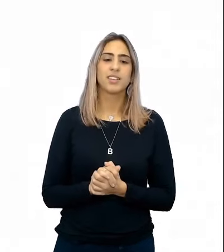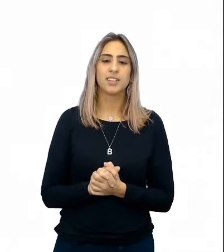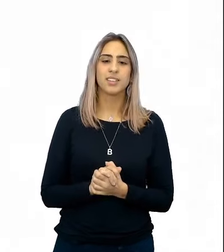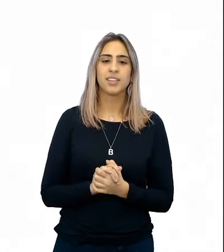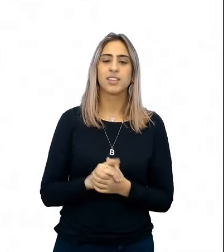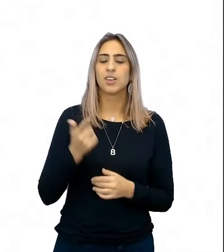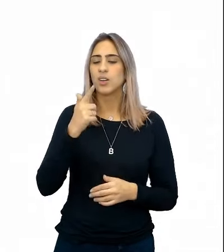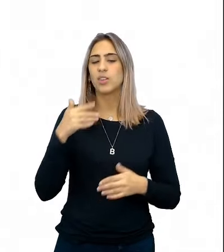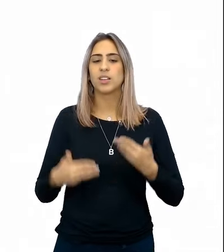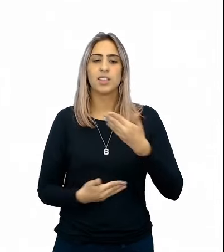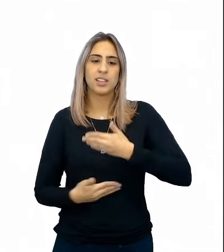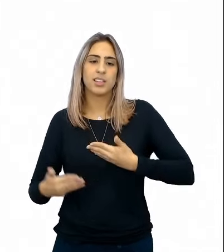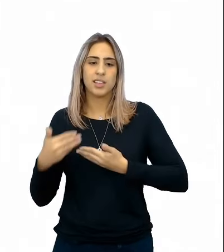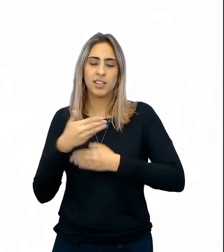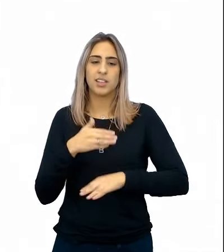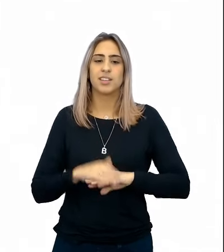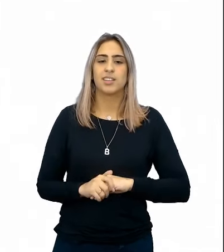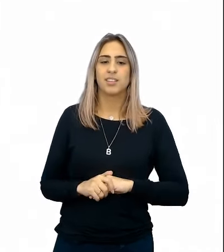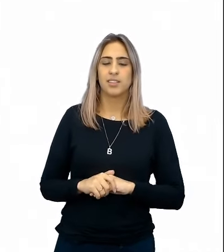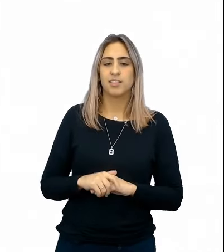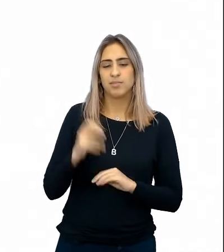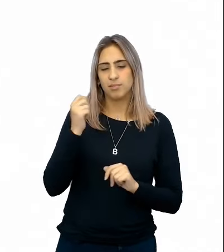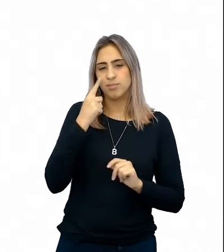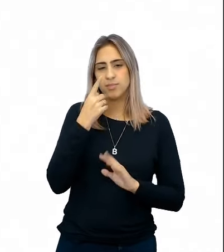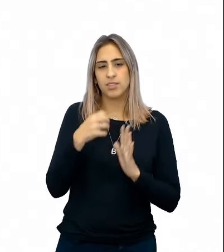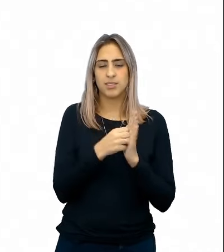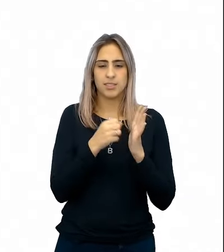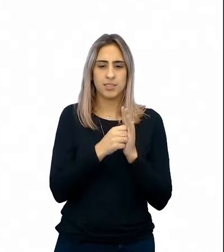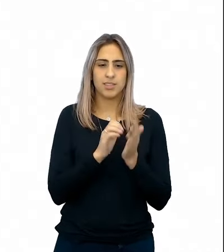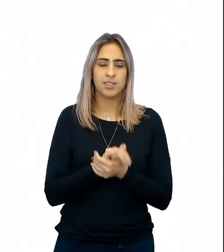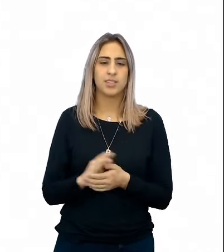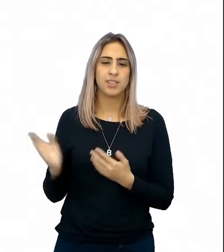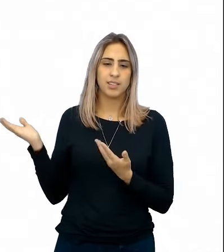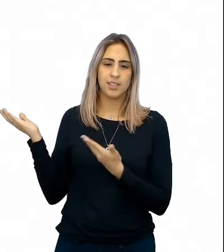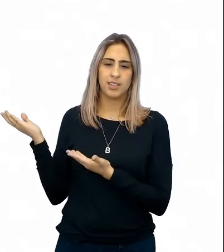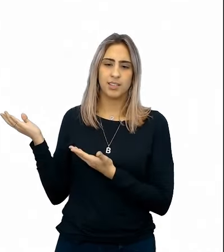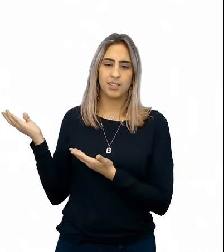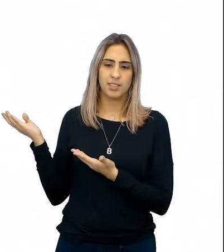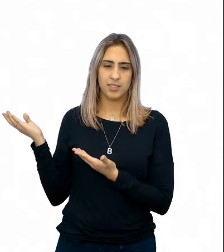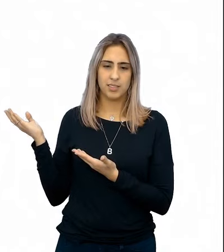nos slides para que vocês possam acessar.